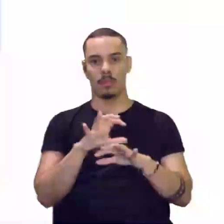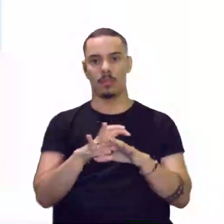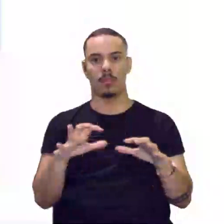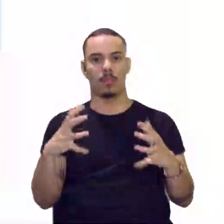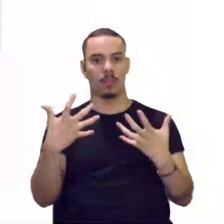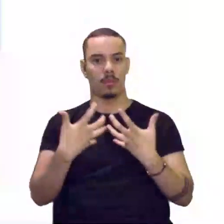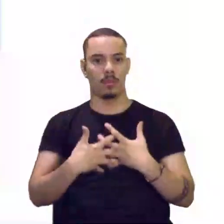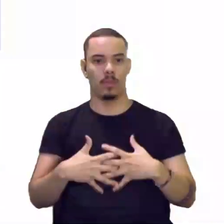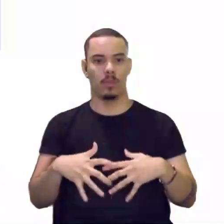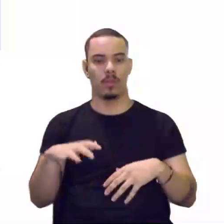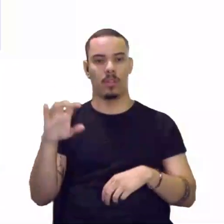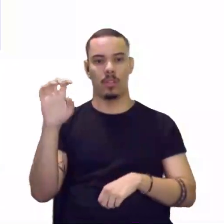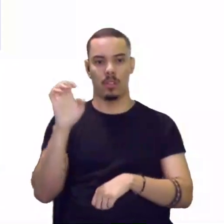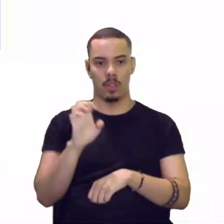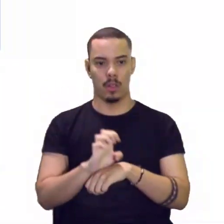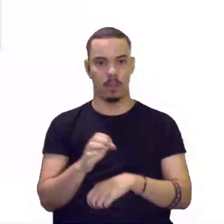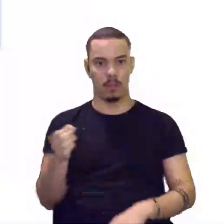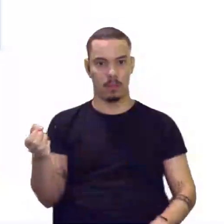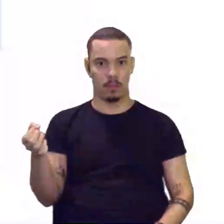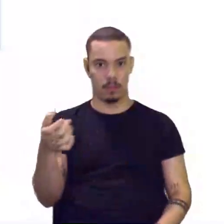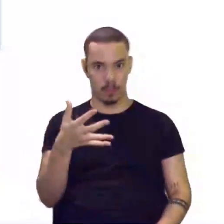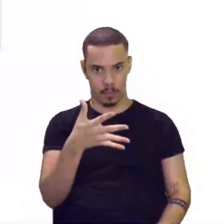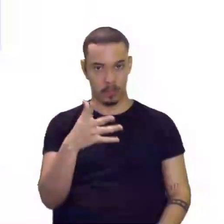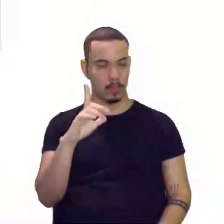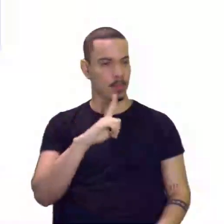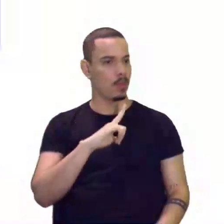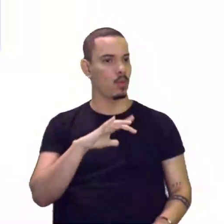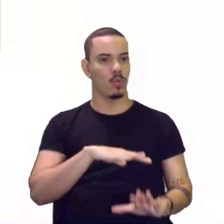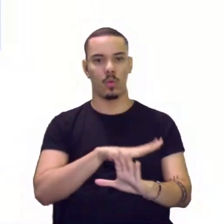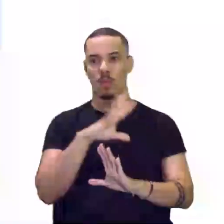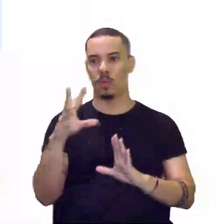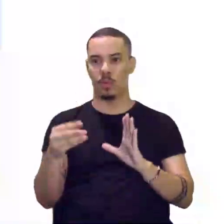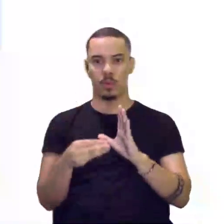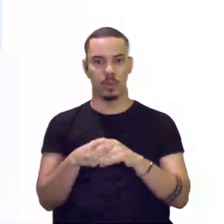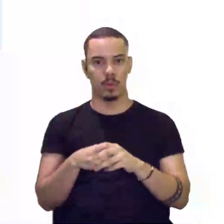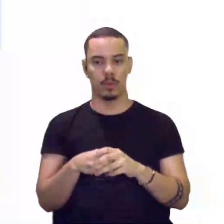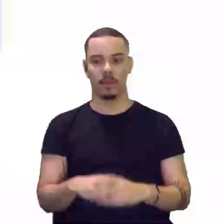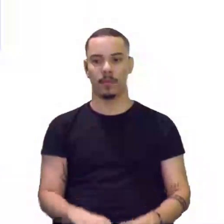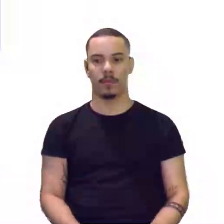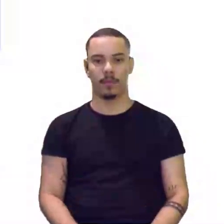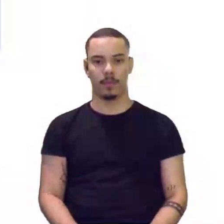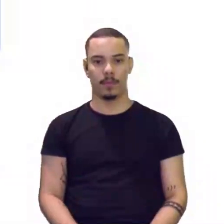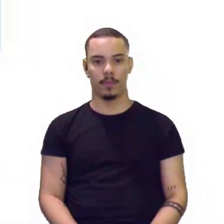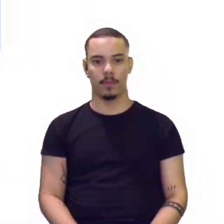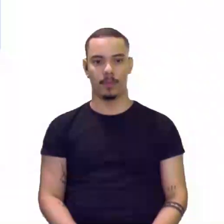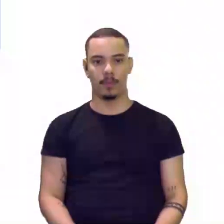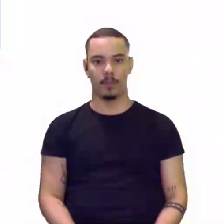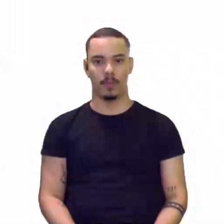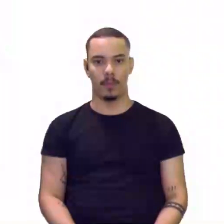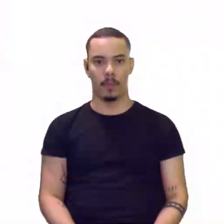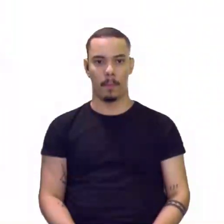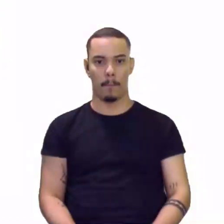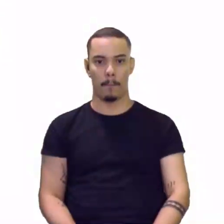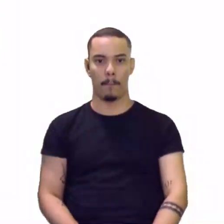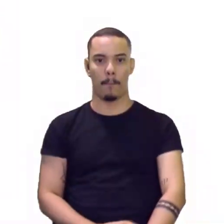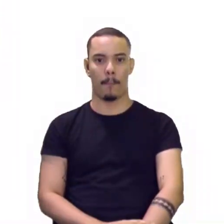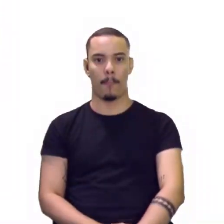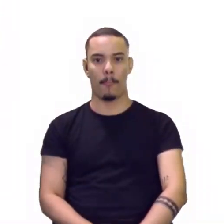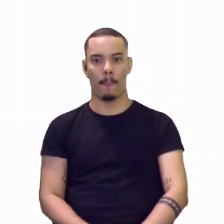estados modernos, né? Todos têm a sua soberania. Ok? Vamos lá,